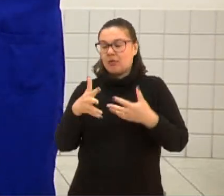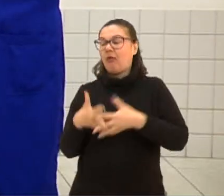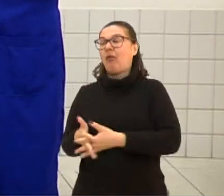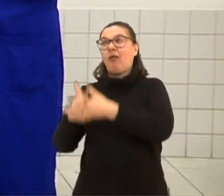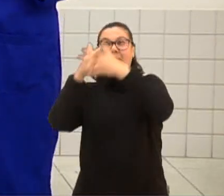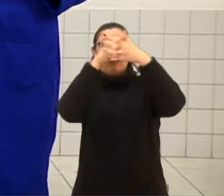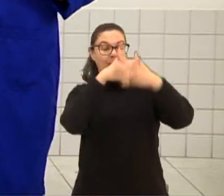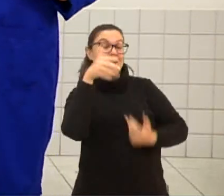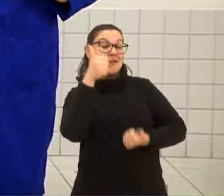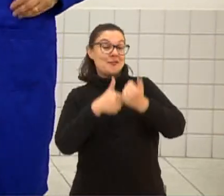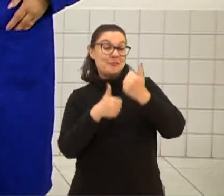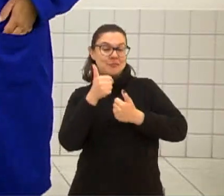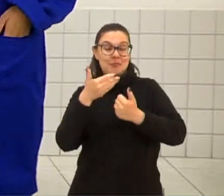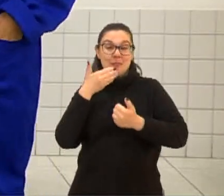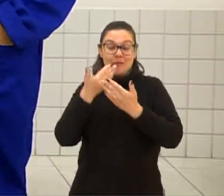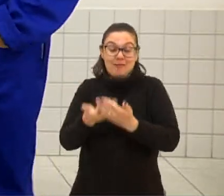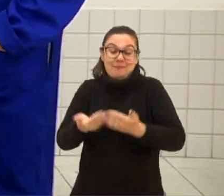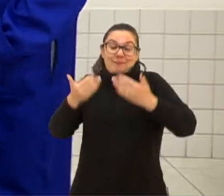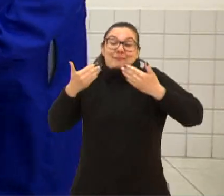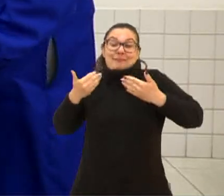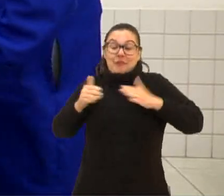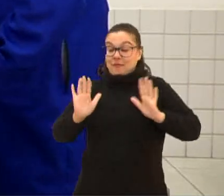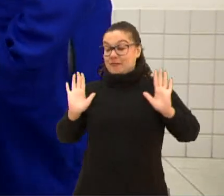muita confusão, né? Eu não tô fora.